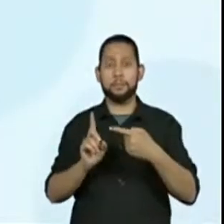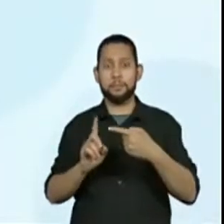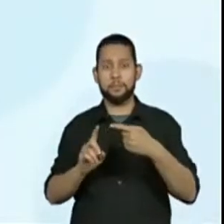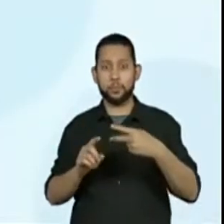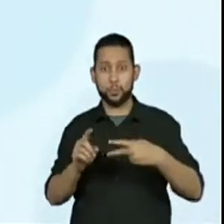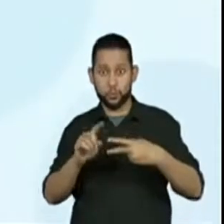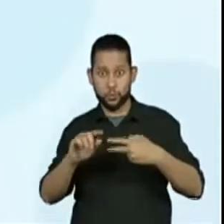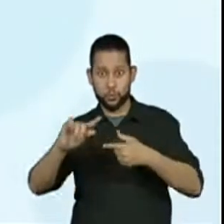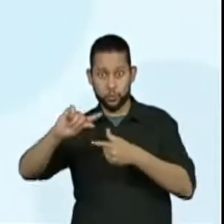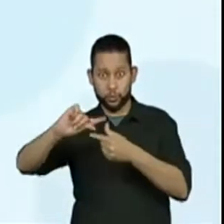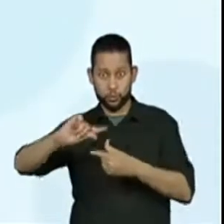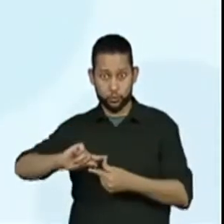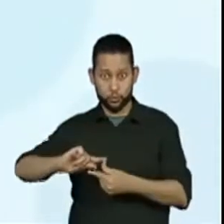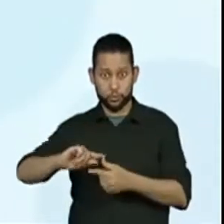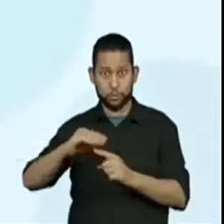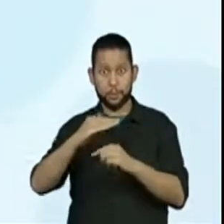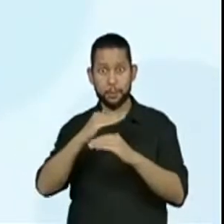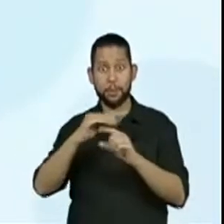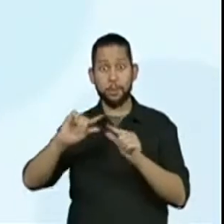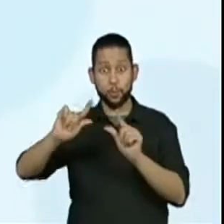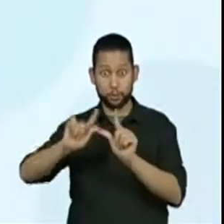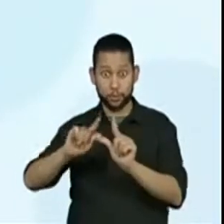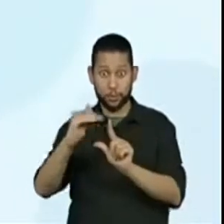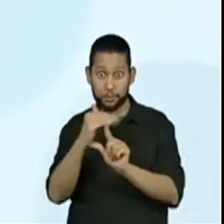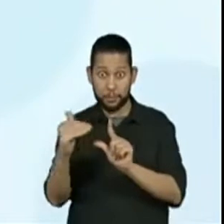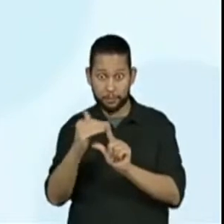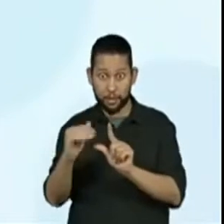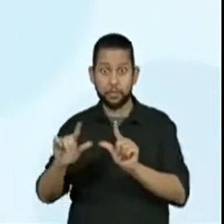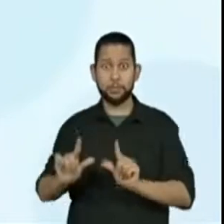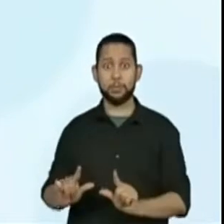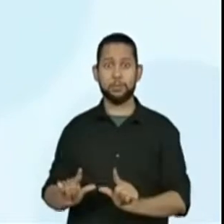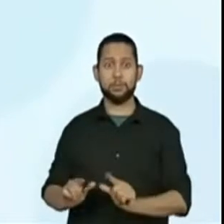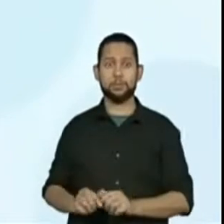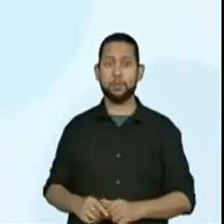O oráculo vai mostrar agora no detalhe para vocês.